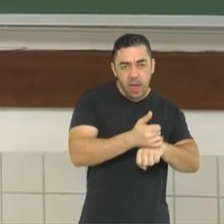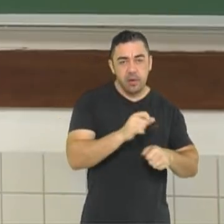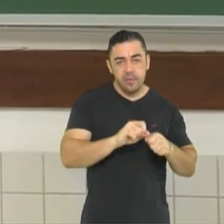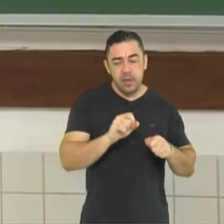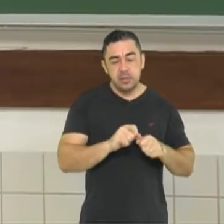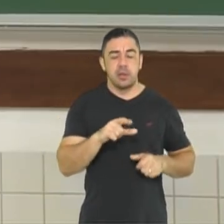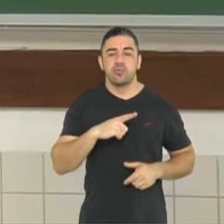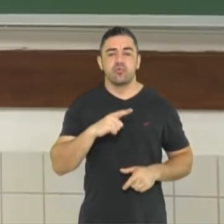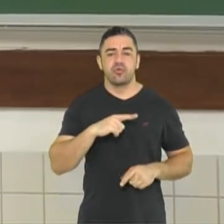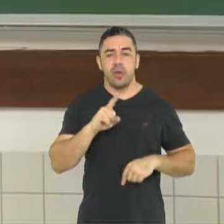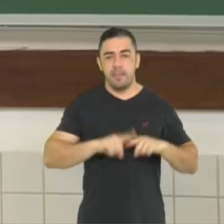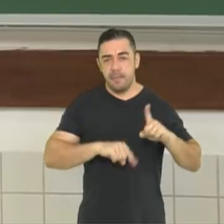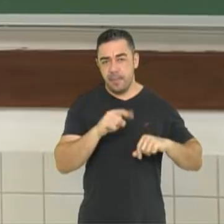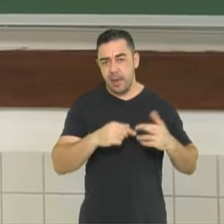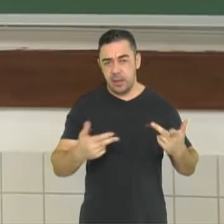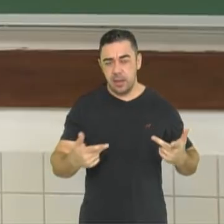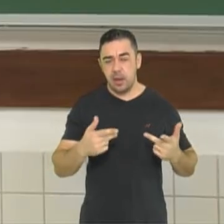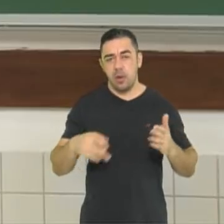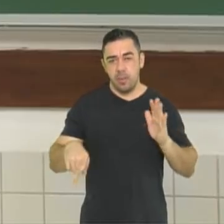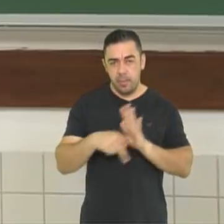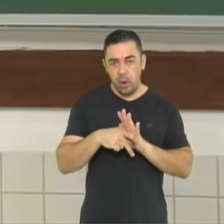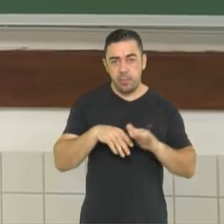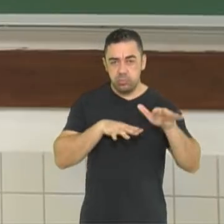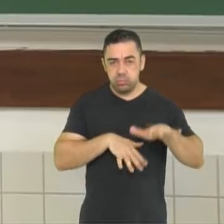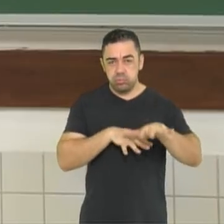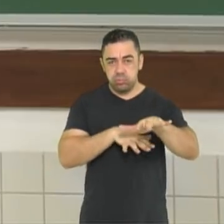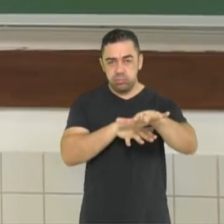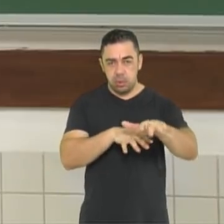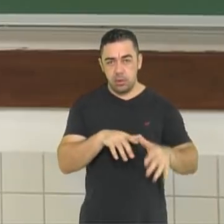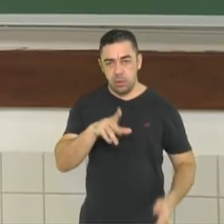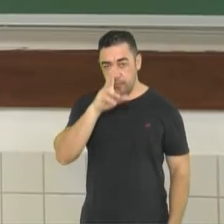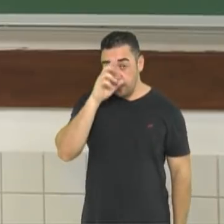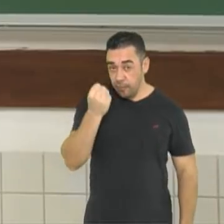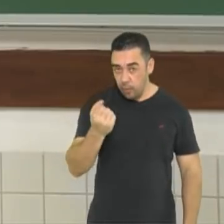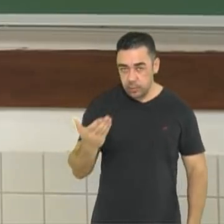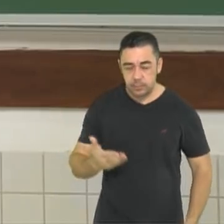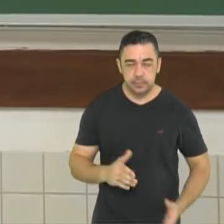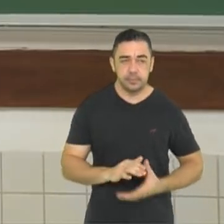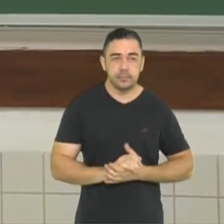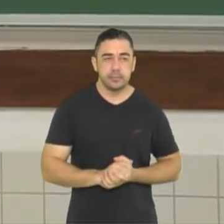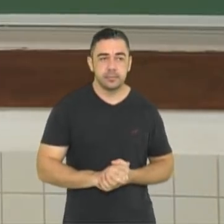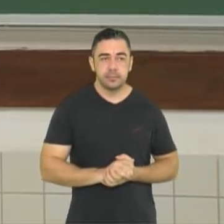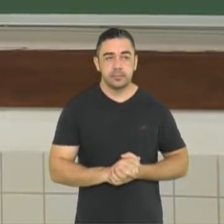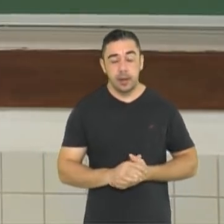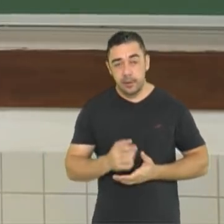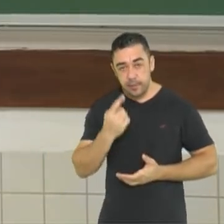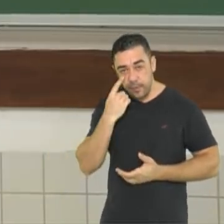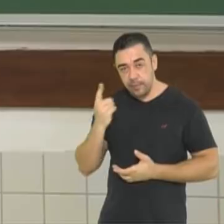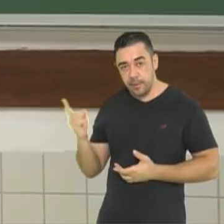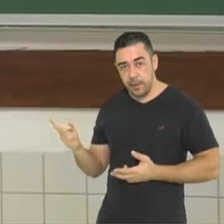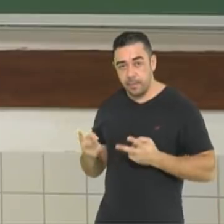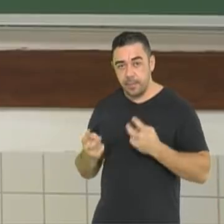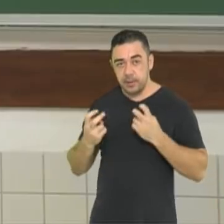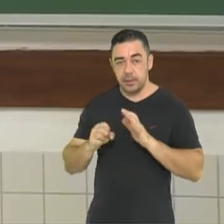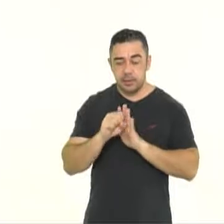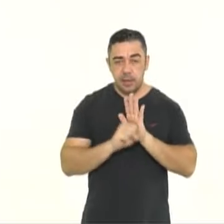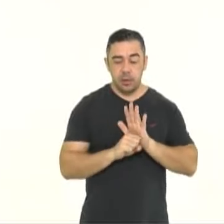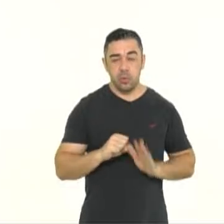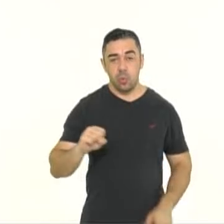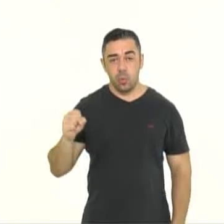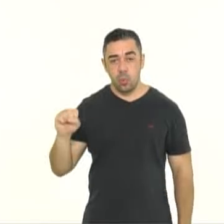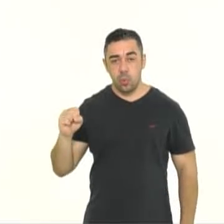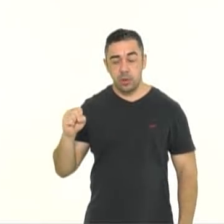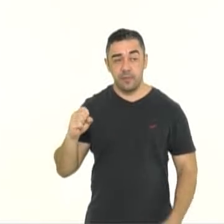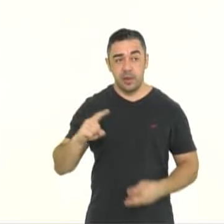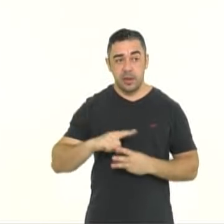um equipamento bélico militar desse nível de força. Aqui você vai reparar no século VIII 3 grandes forças